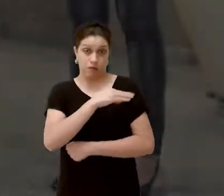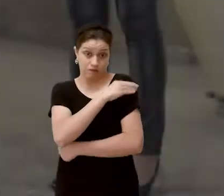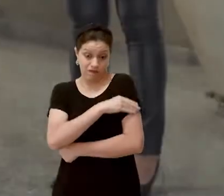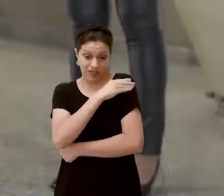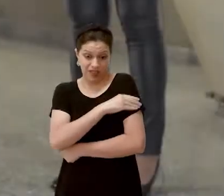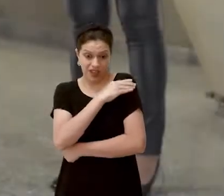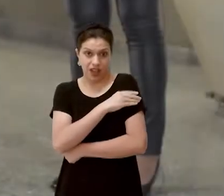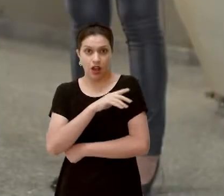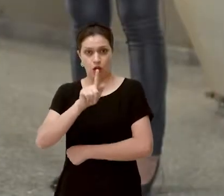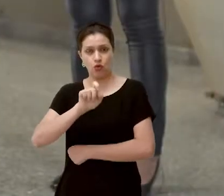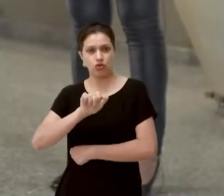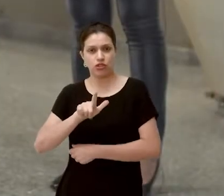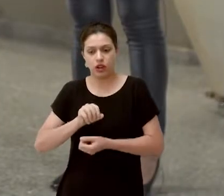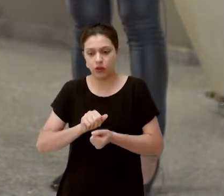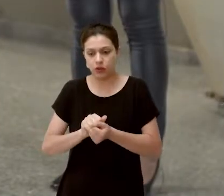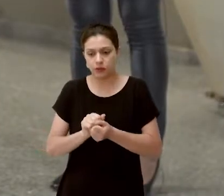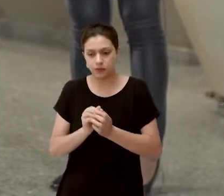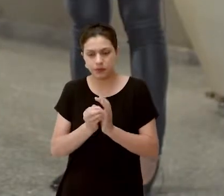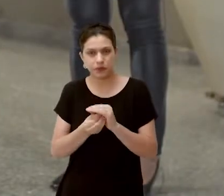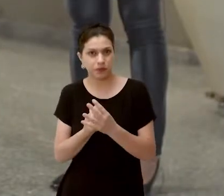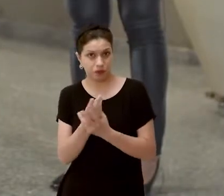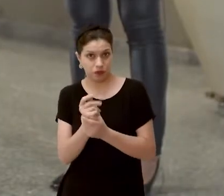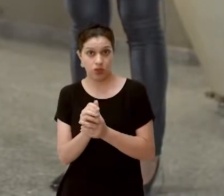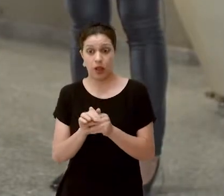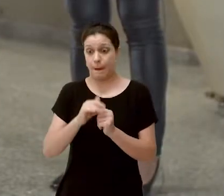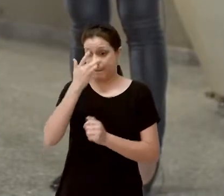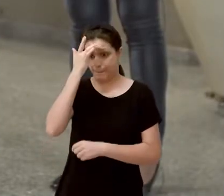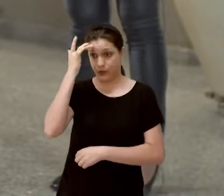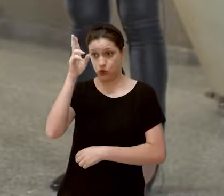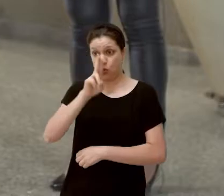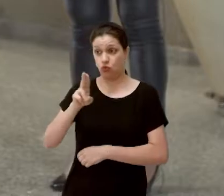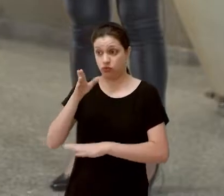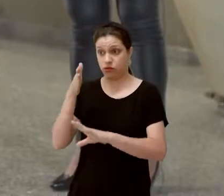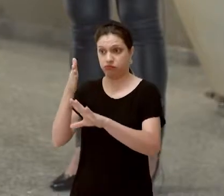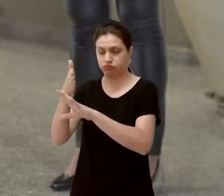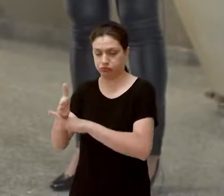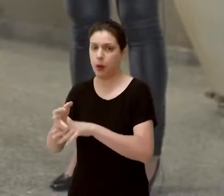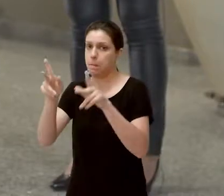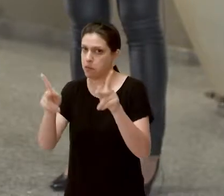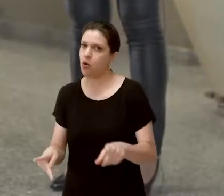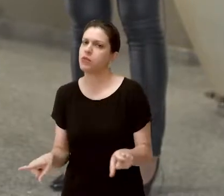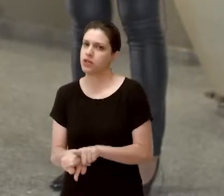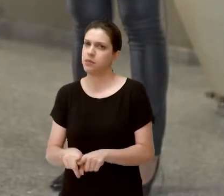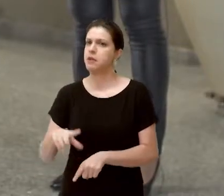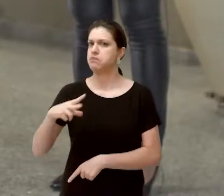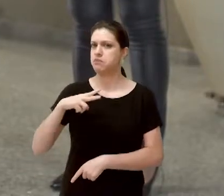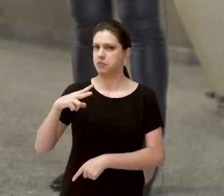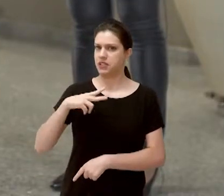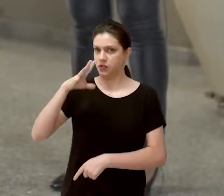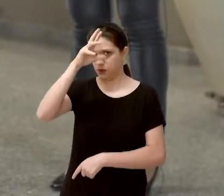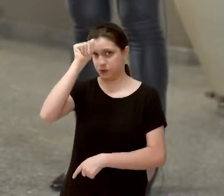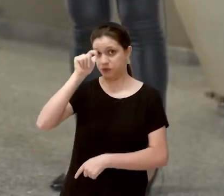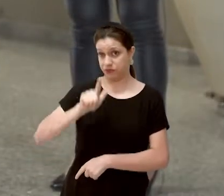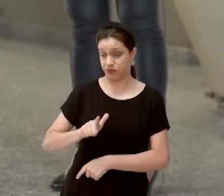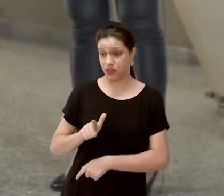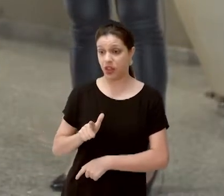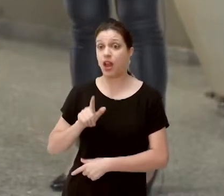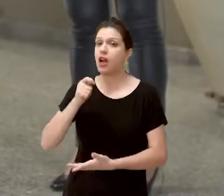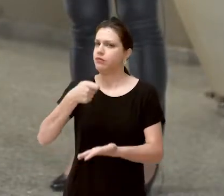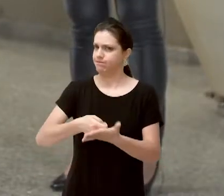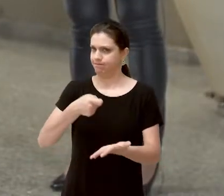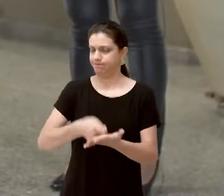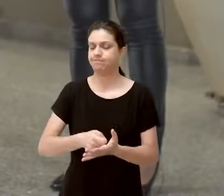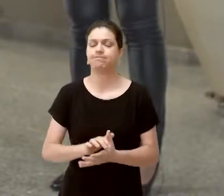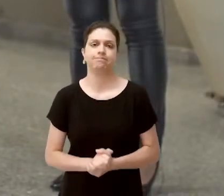A disponibilização do álcool em gel em estabelecimentos públicos ou privados de Mato Grosso do Sul